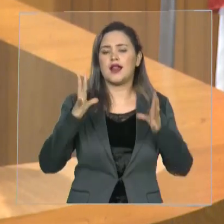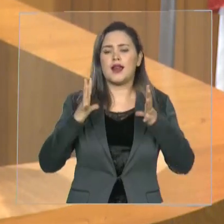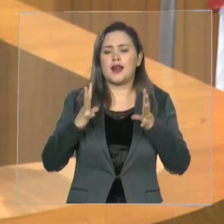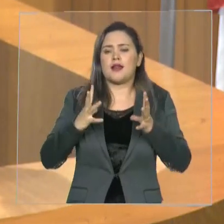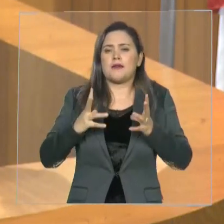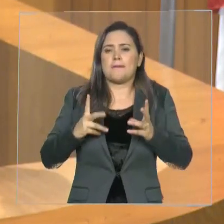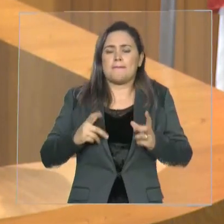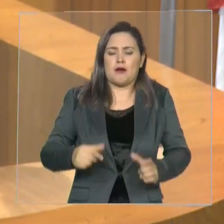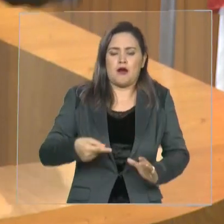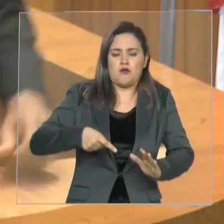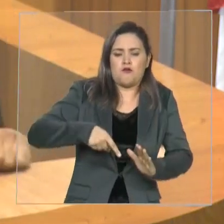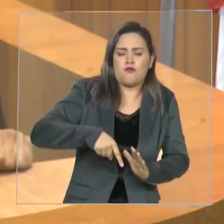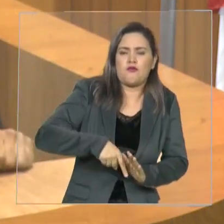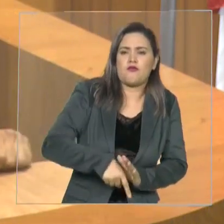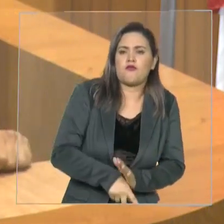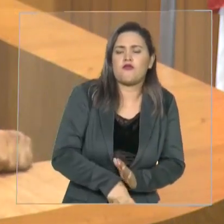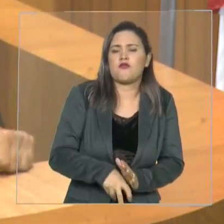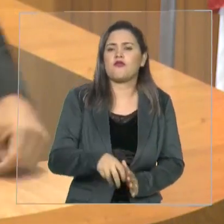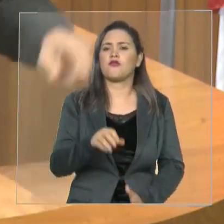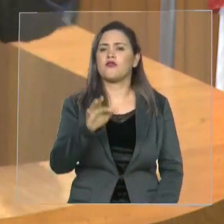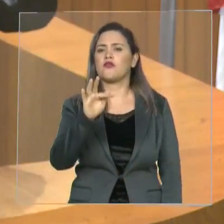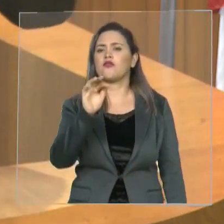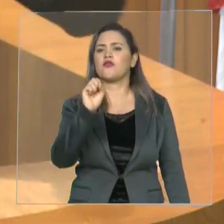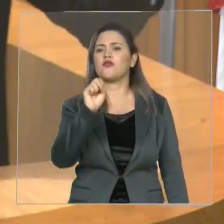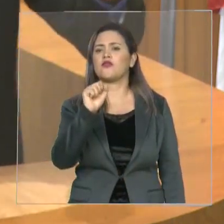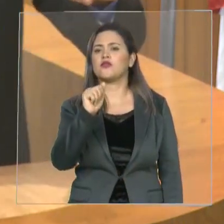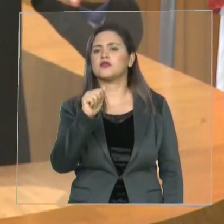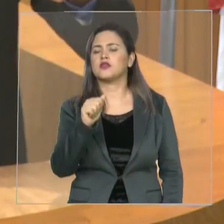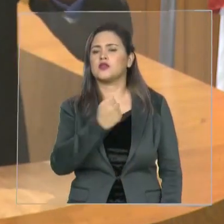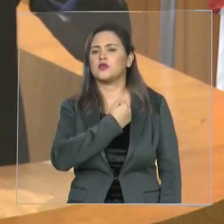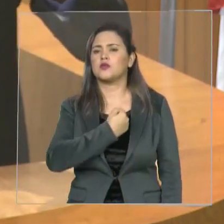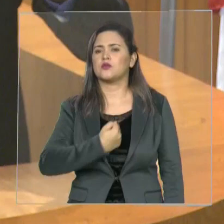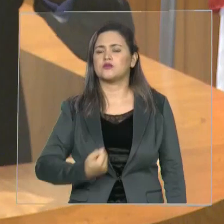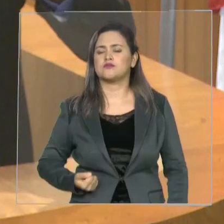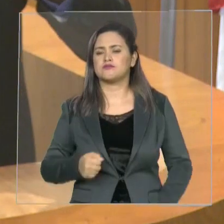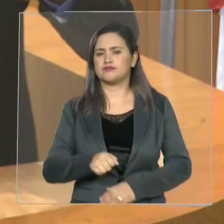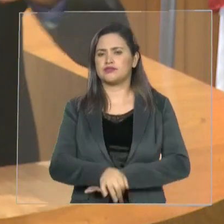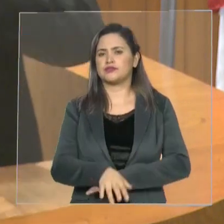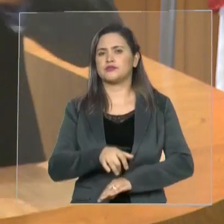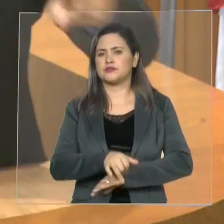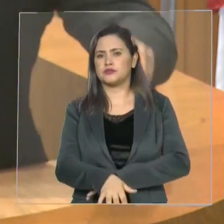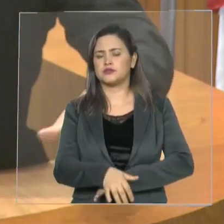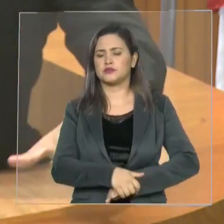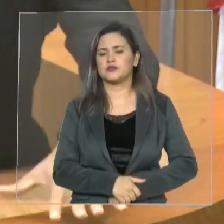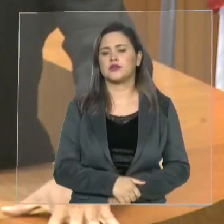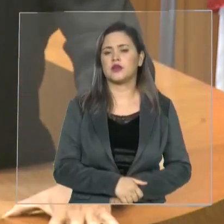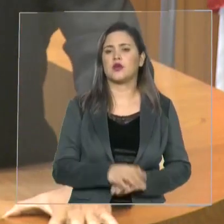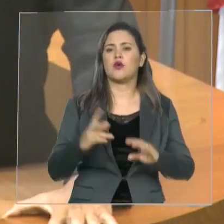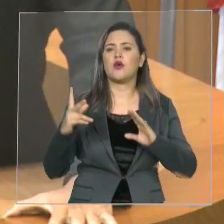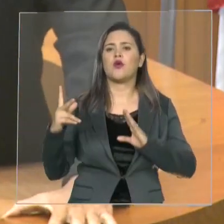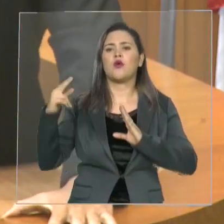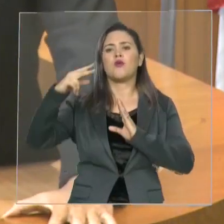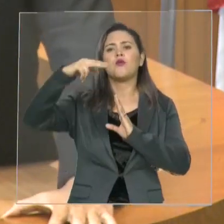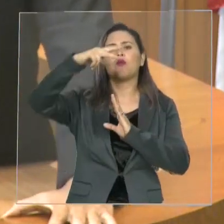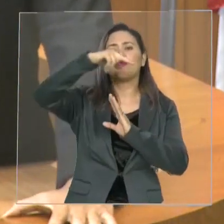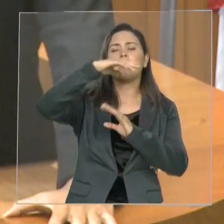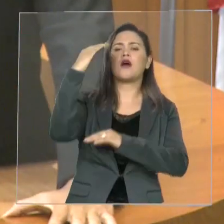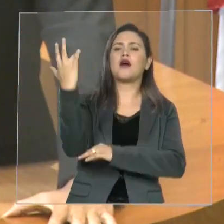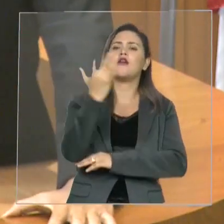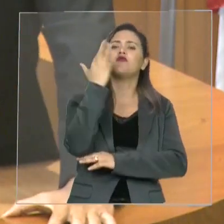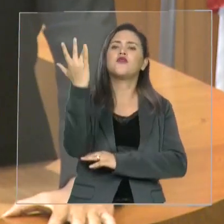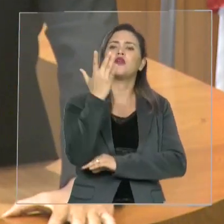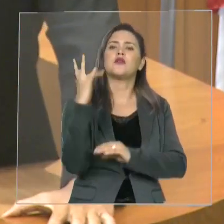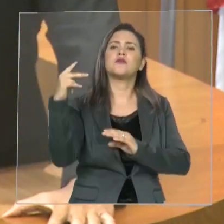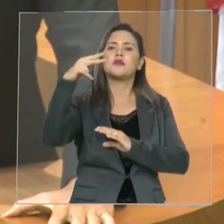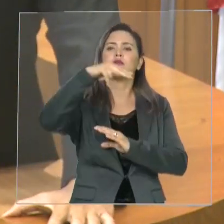R$3 milhões. Fizeram uma licitação para podar as árvores da cidade, deputado Vinícius Louro, de